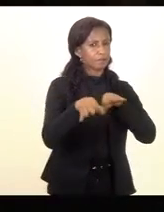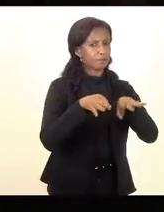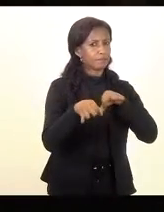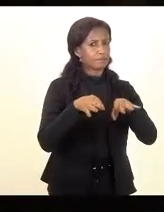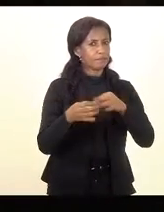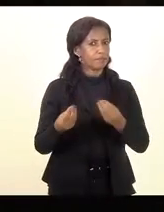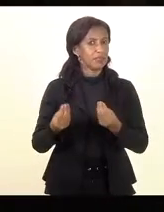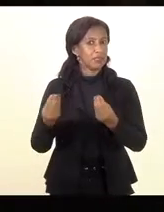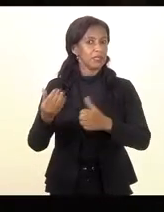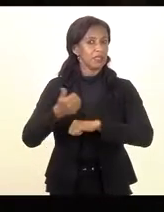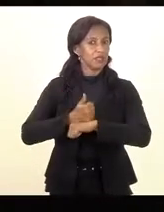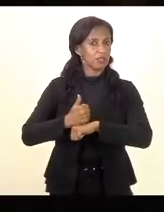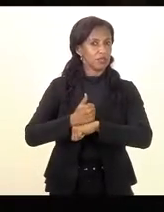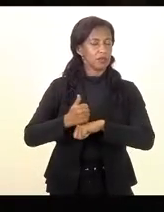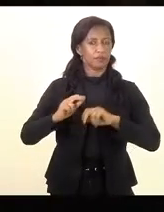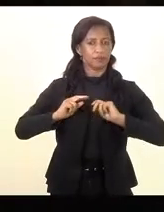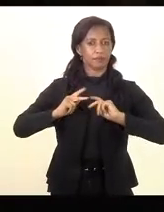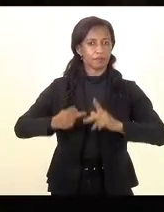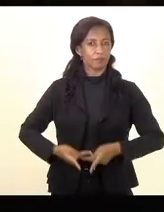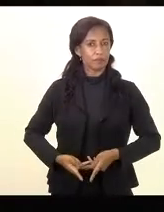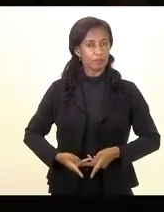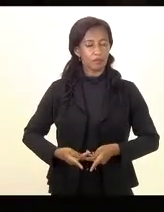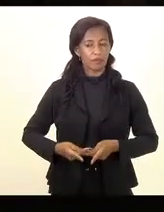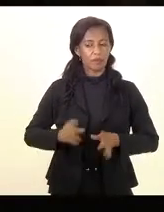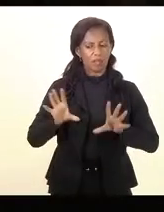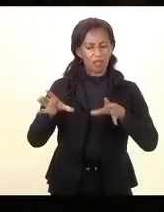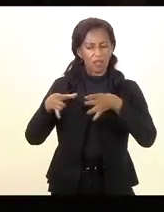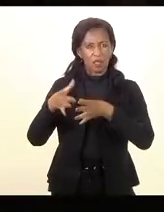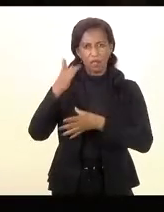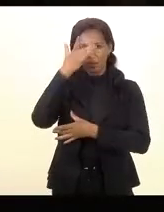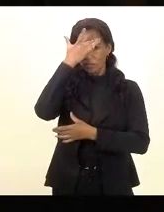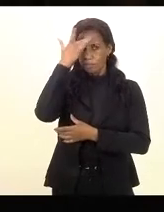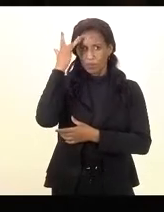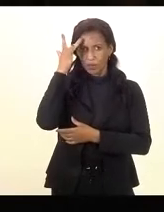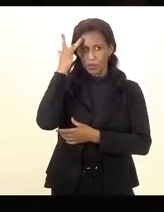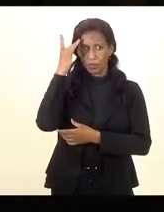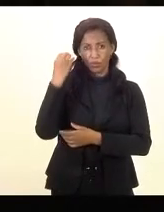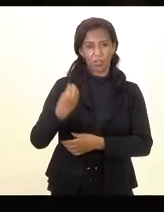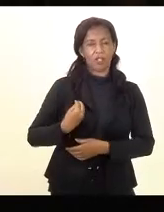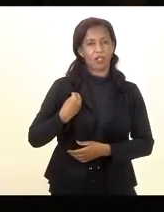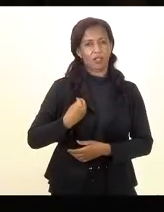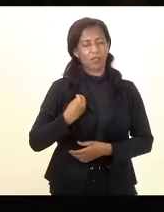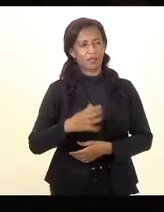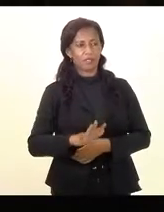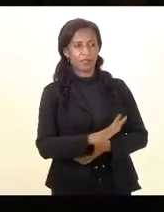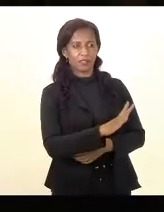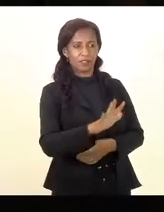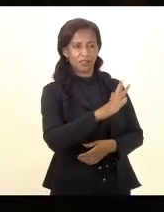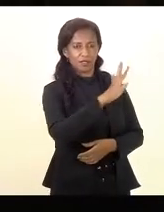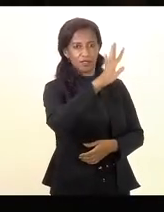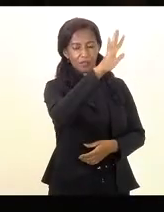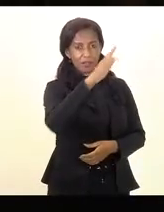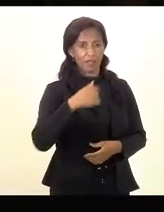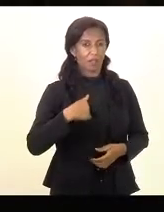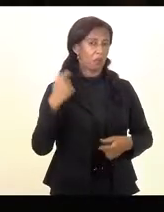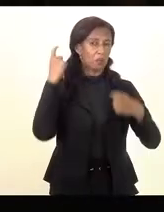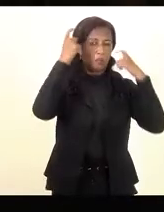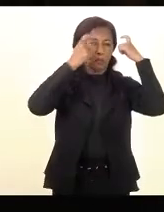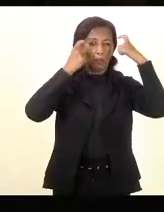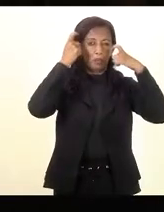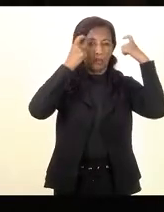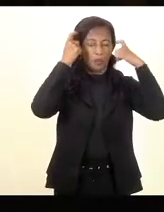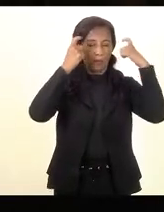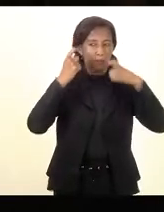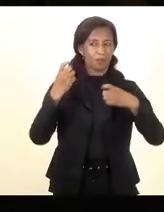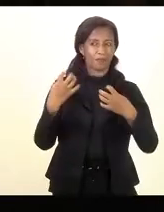garanta a dignidade humana para aqueles e aquelas que vivem inclusive nas favelas e periferias então me preocupou me